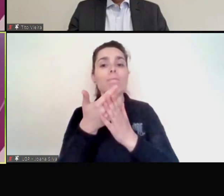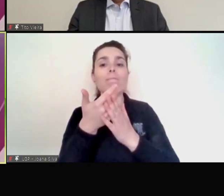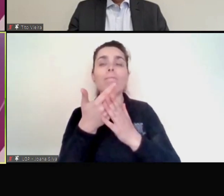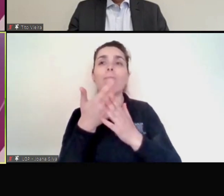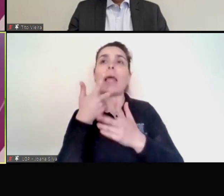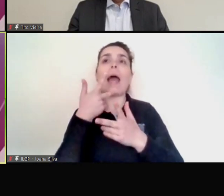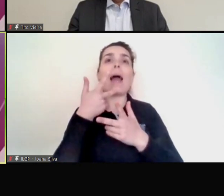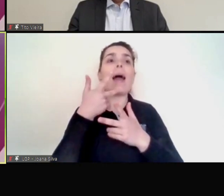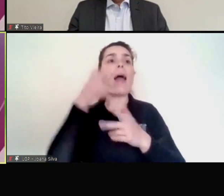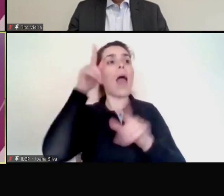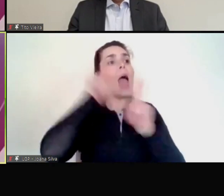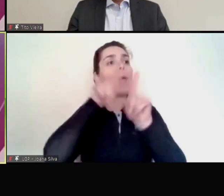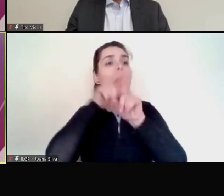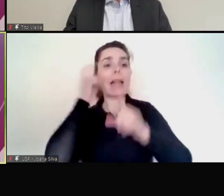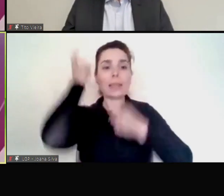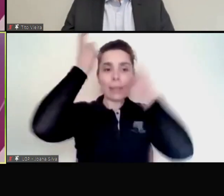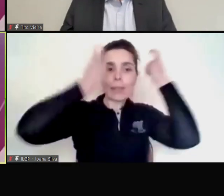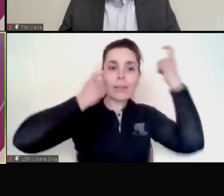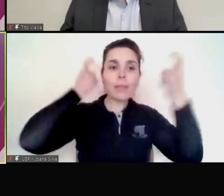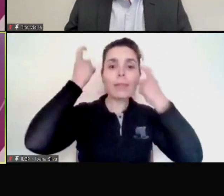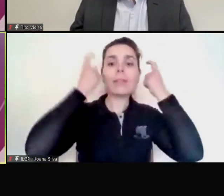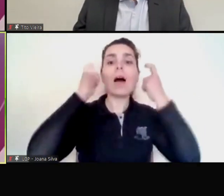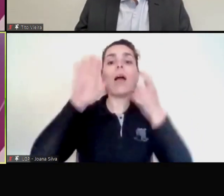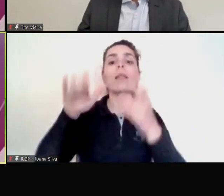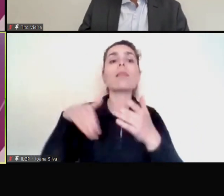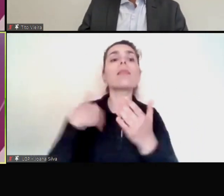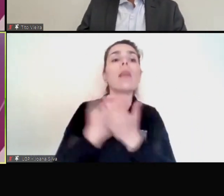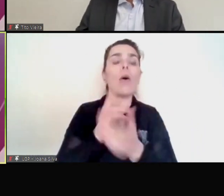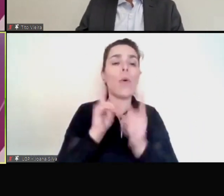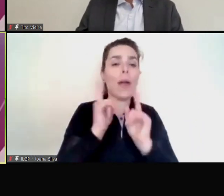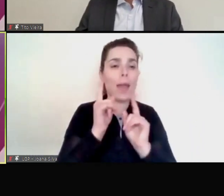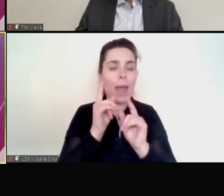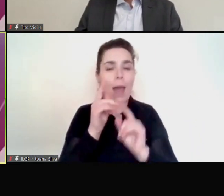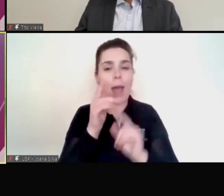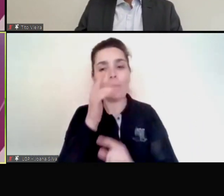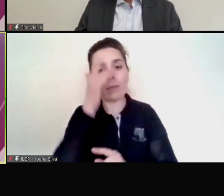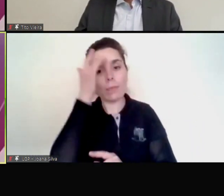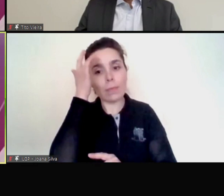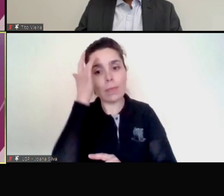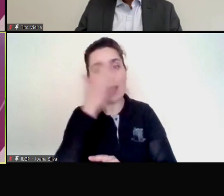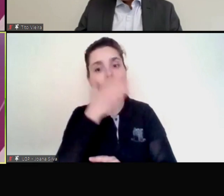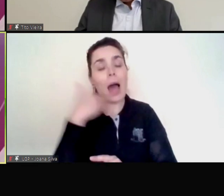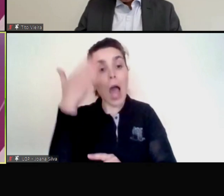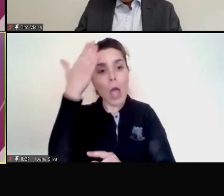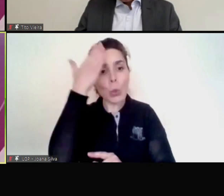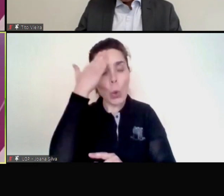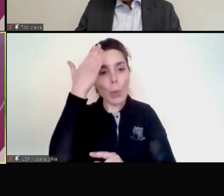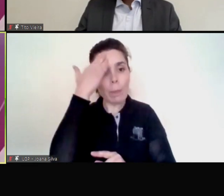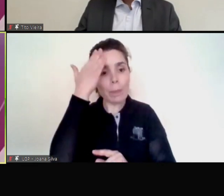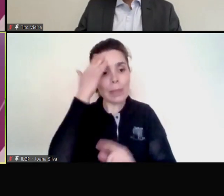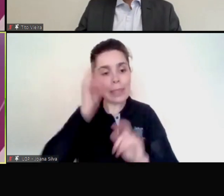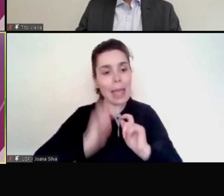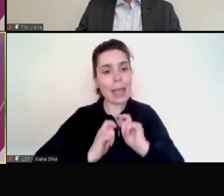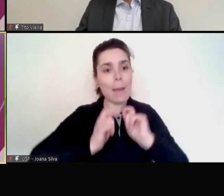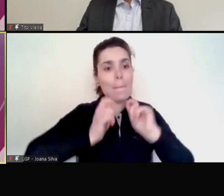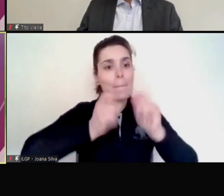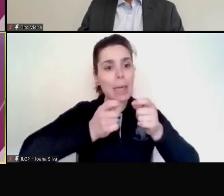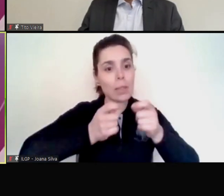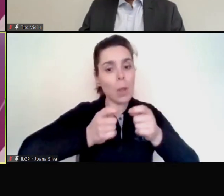crítica, estão a facilitar os processos de transferência das competências para as práticas